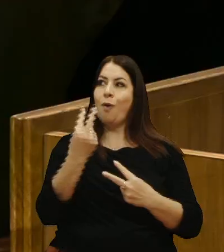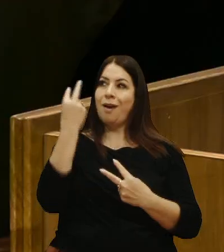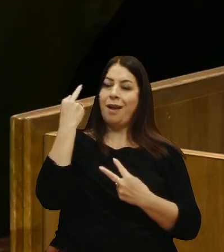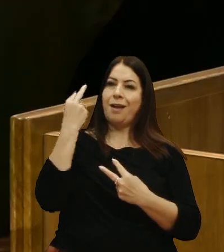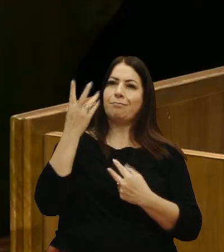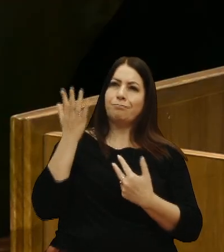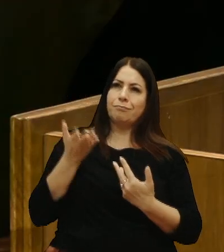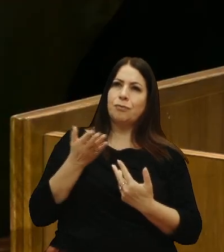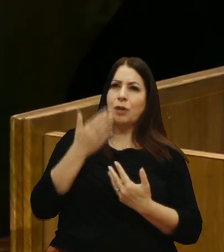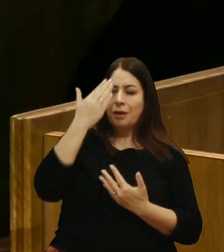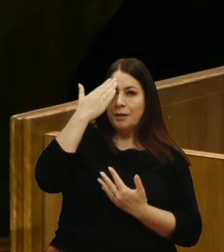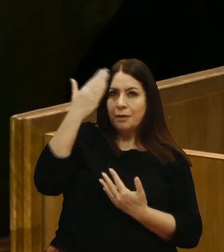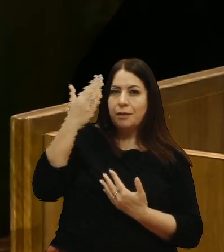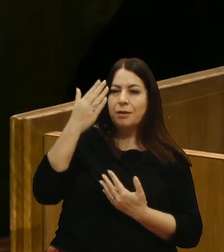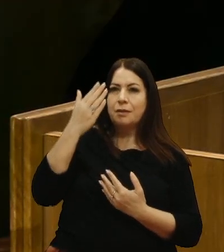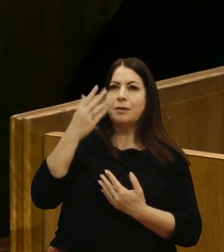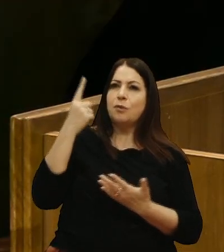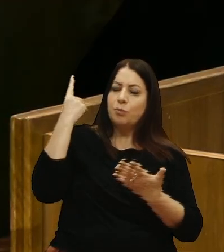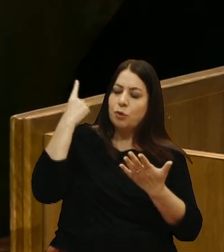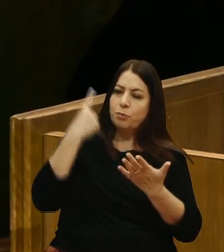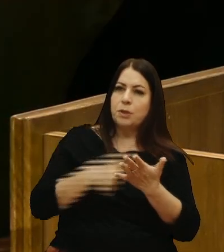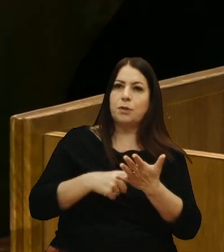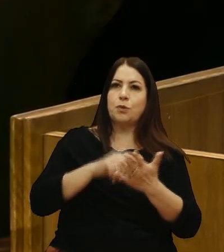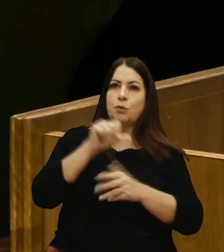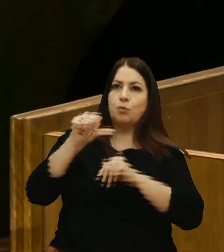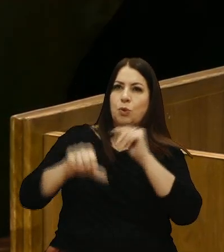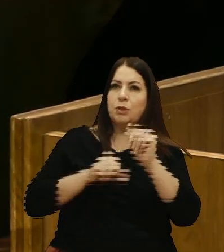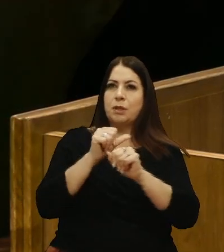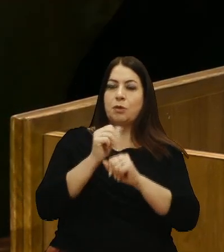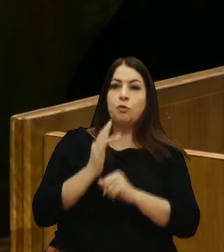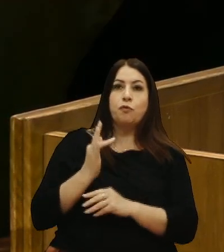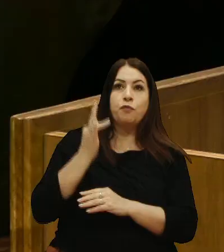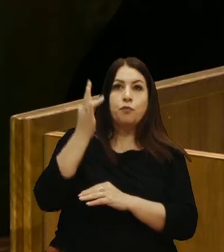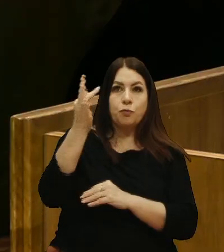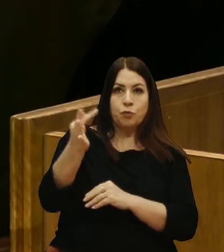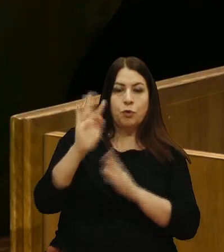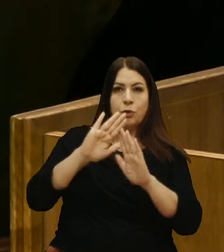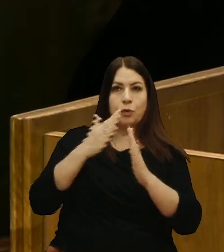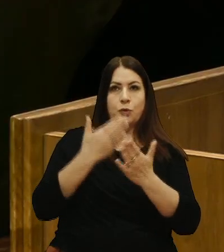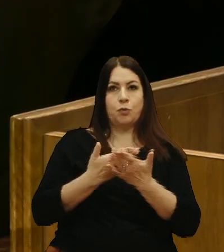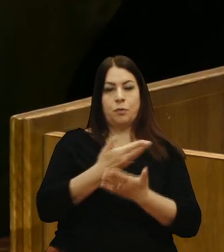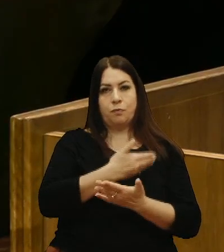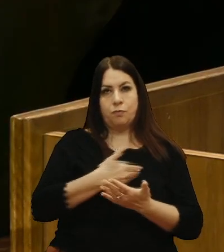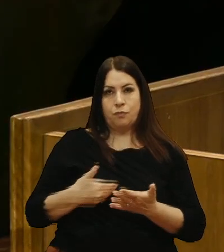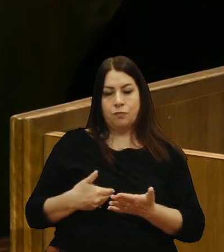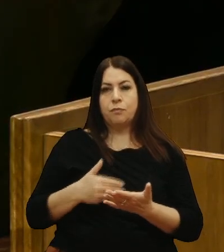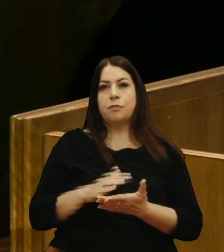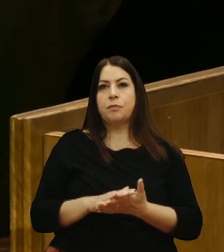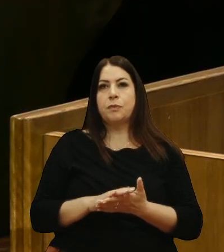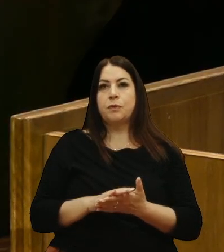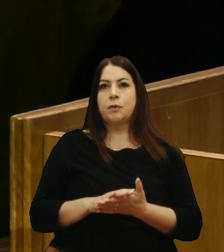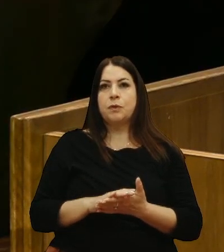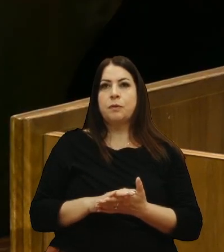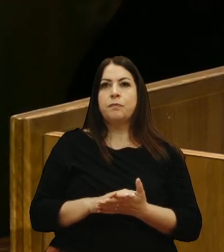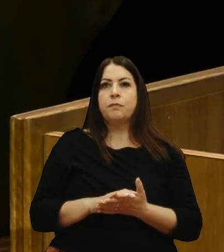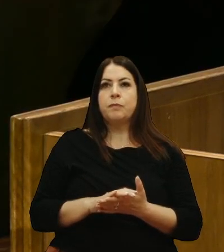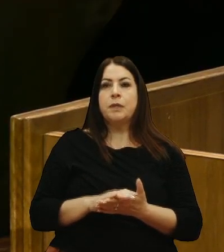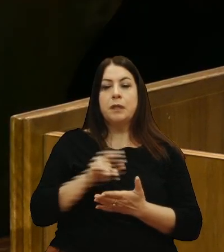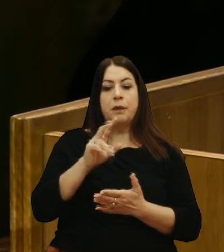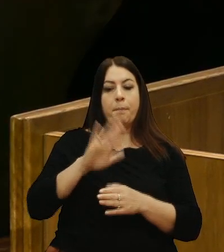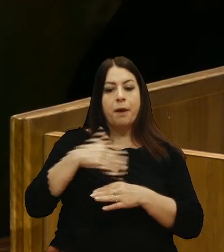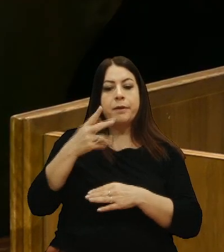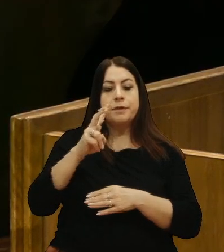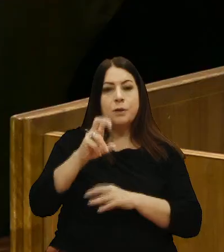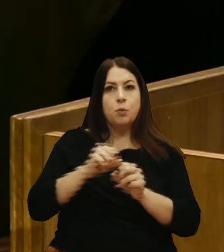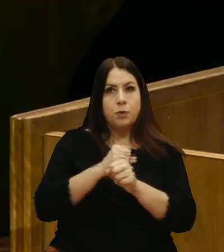gratidão, um compromisso renovado com o futuro da escola pública. Que os próximos 50 anos